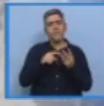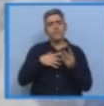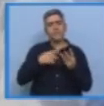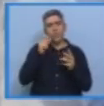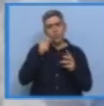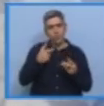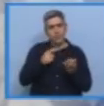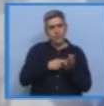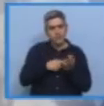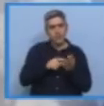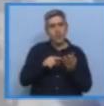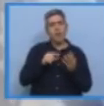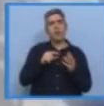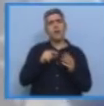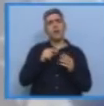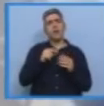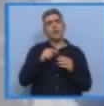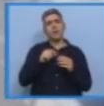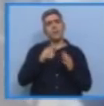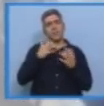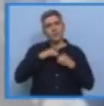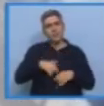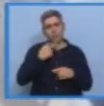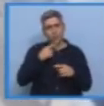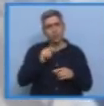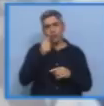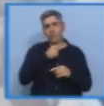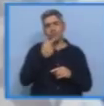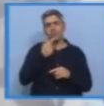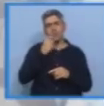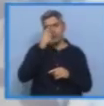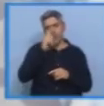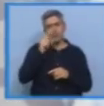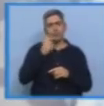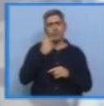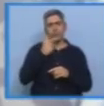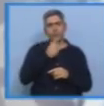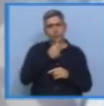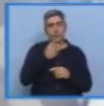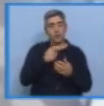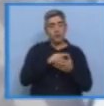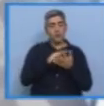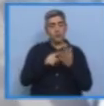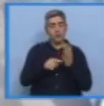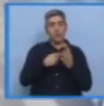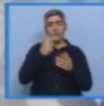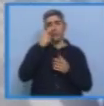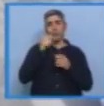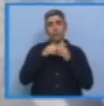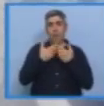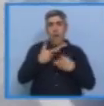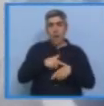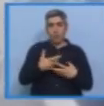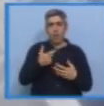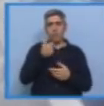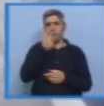controle, a depressão profunda ou o sofrimento extremado. Ora, nós vivemos numa sociedade onde as pessoas sofrem muito e